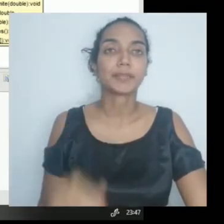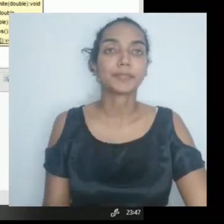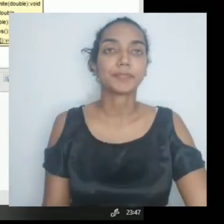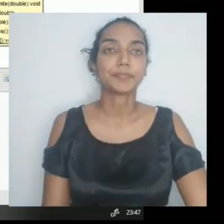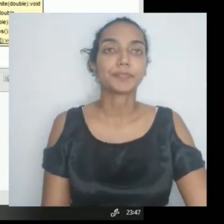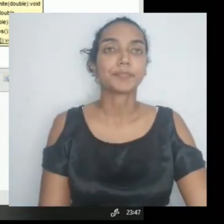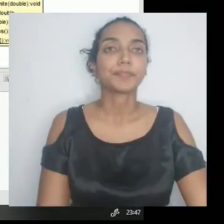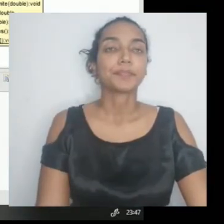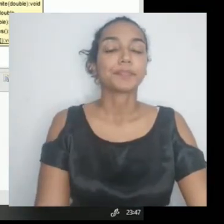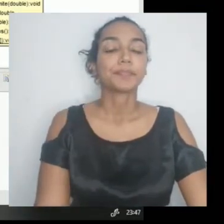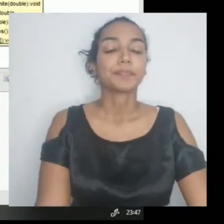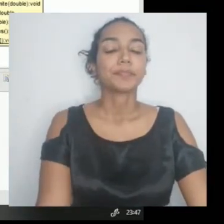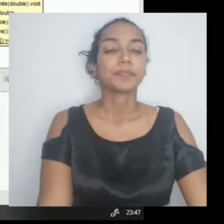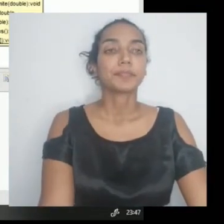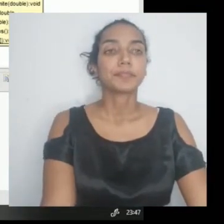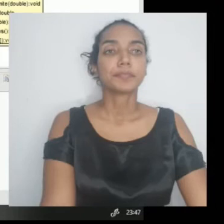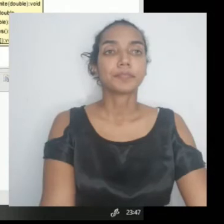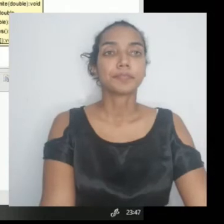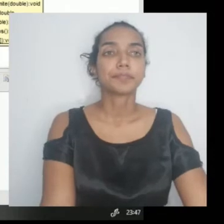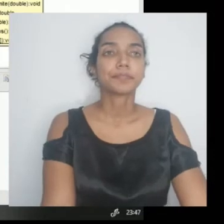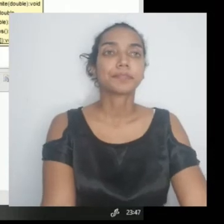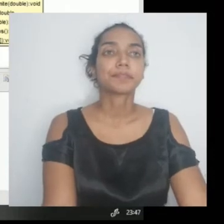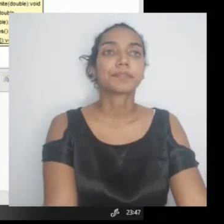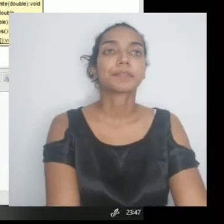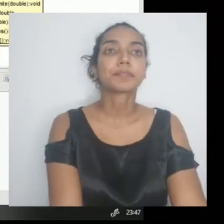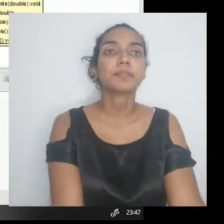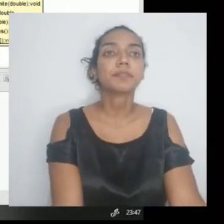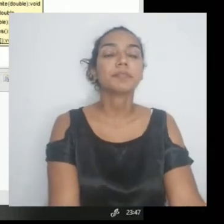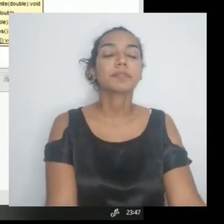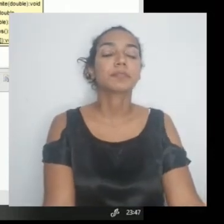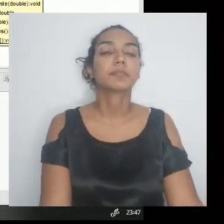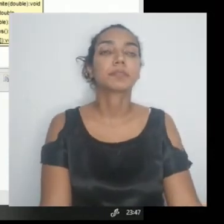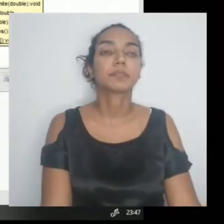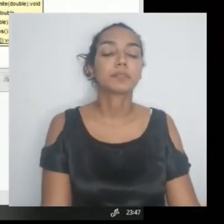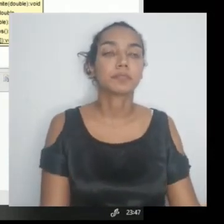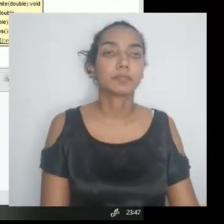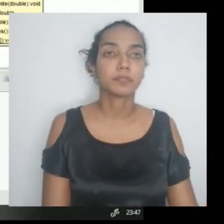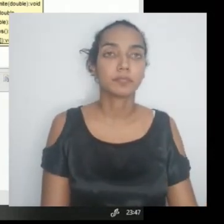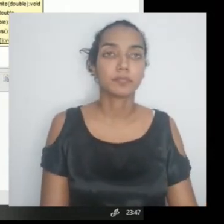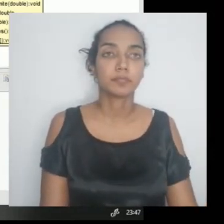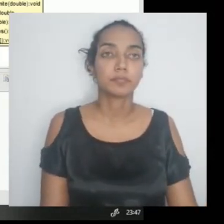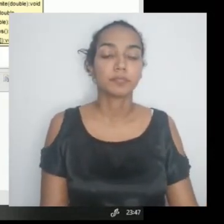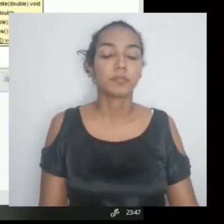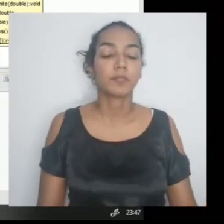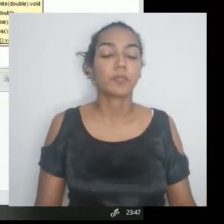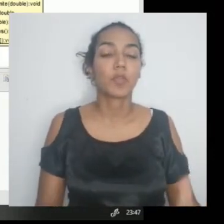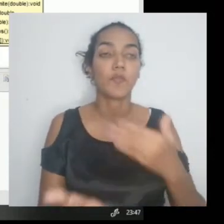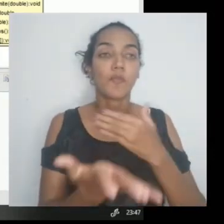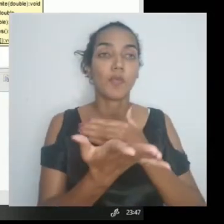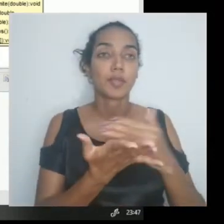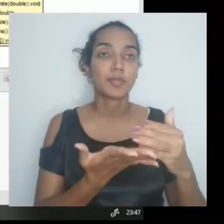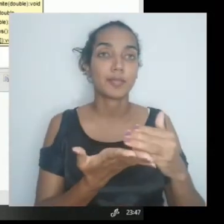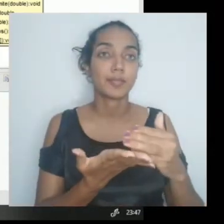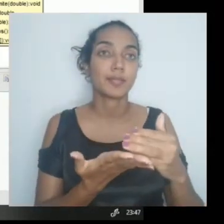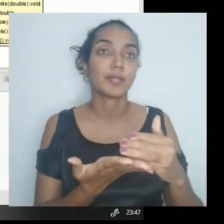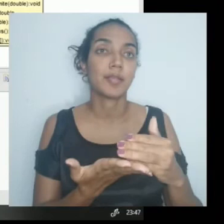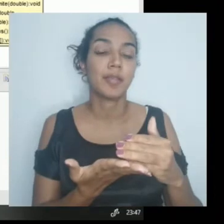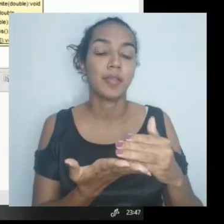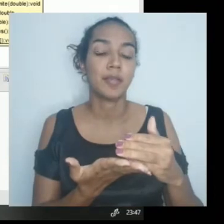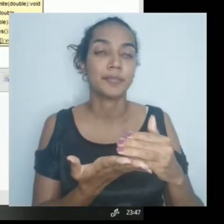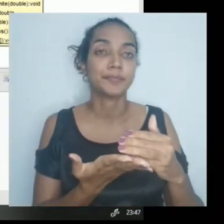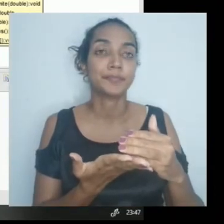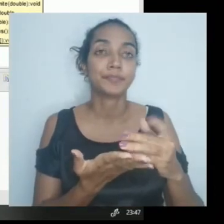E eu vou colocar uma capacidade inicial desse cara de 100. Lembrem-se, capacidade não é tamanho, tá? Capacidade é só